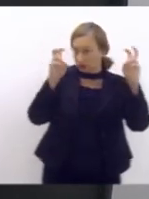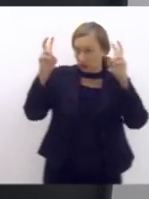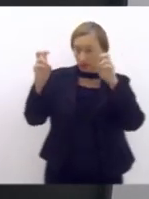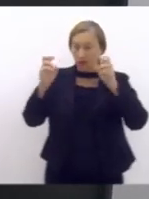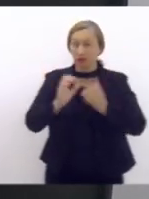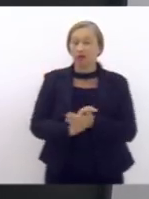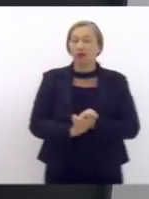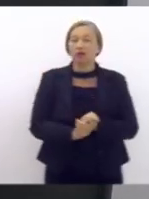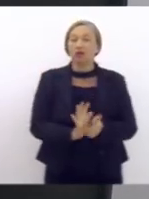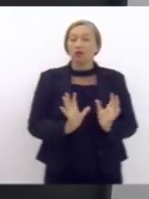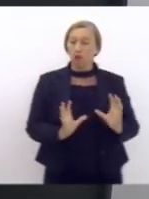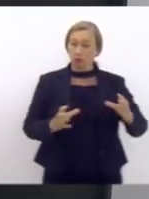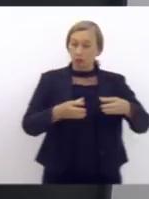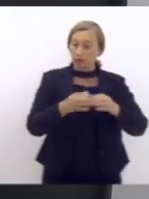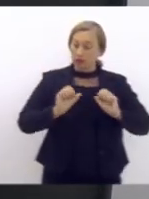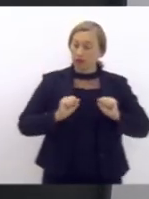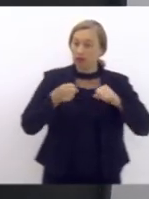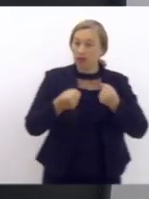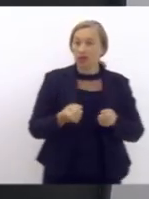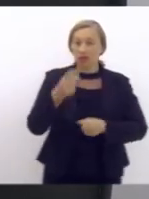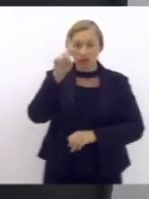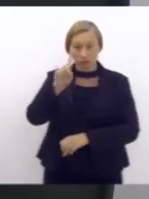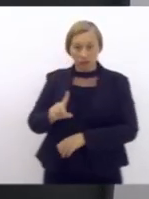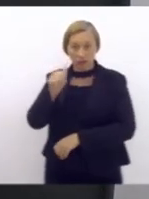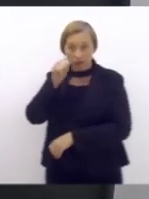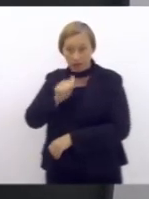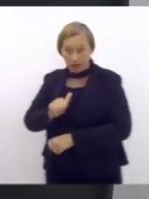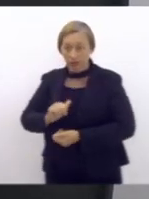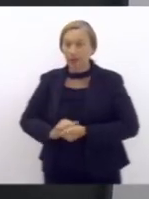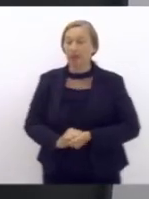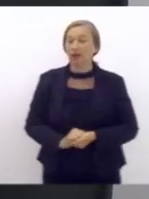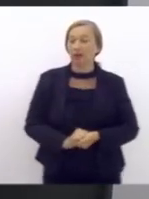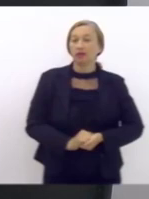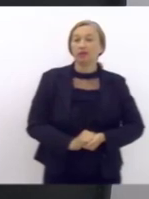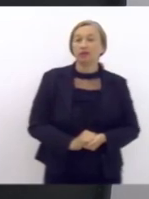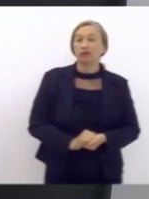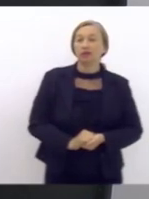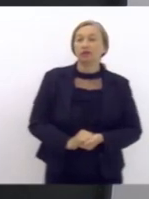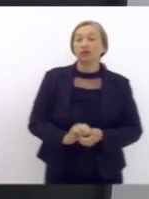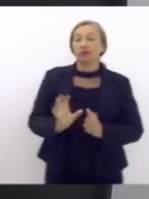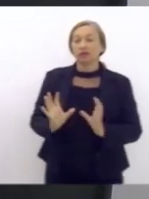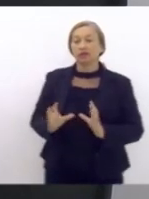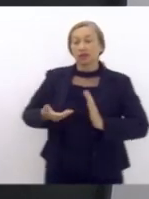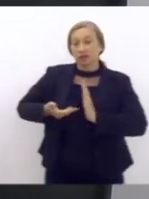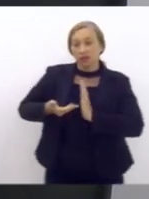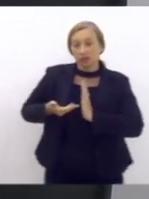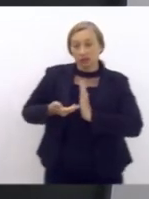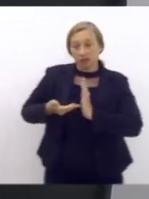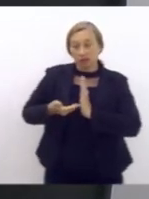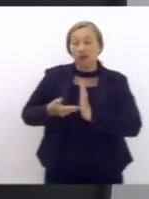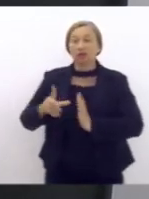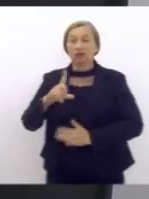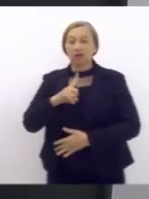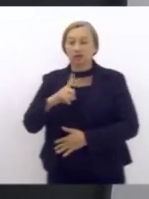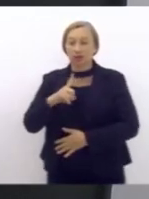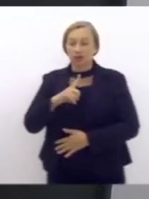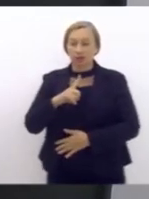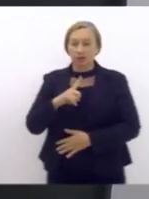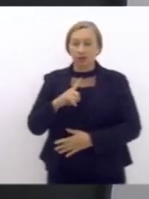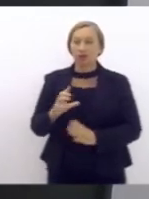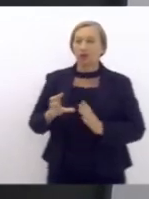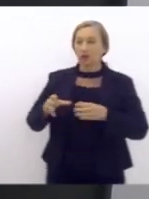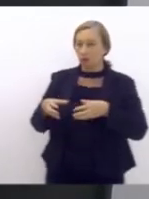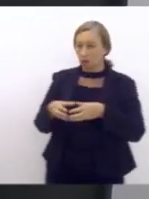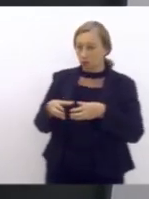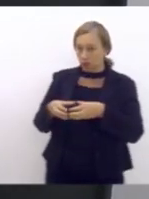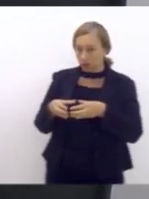Comissão de Defesa dos Direitos da Mulher, e na Câmara dos Deputados nós temos esta